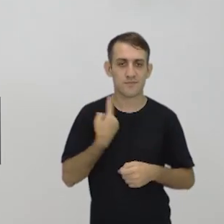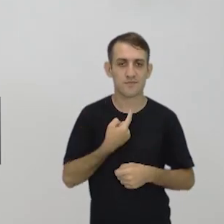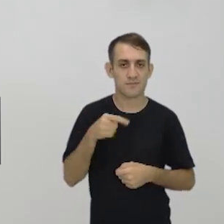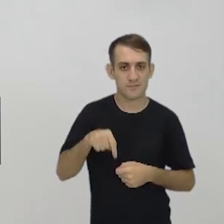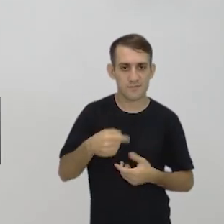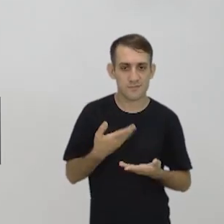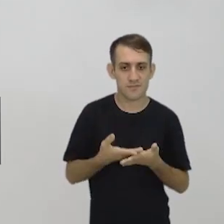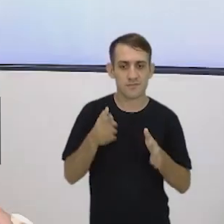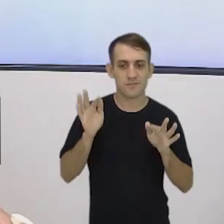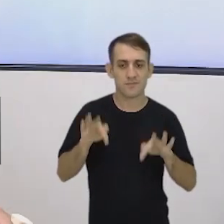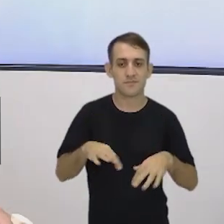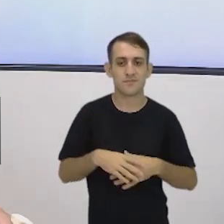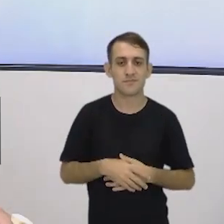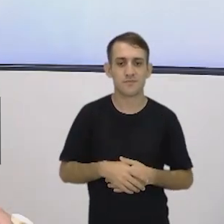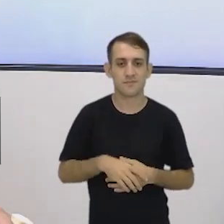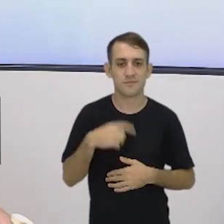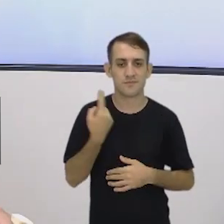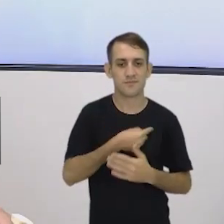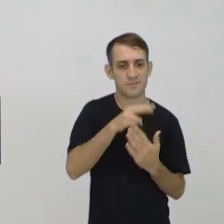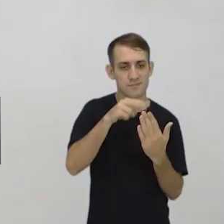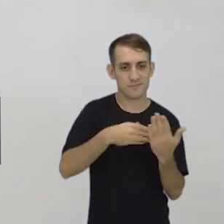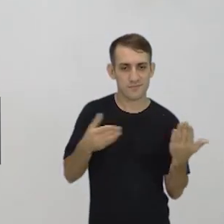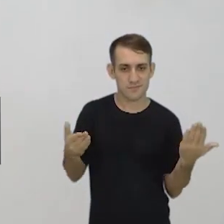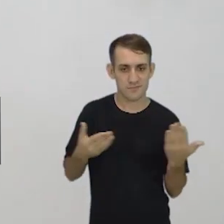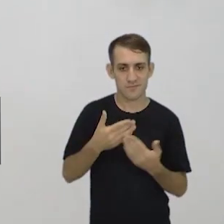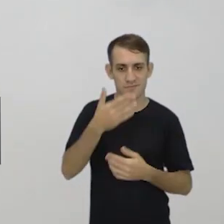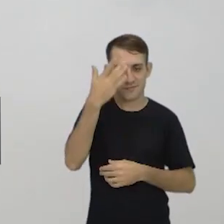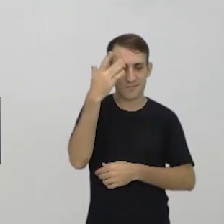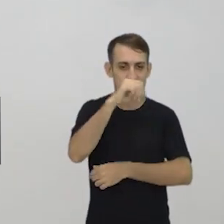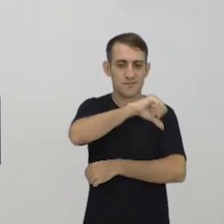Andréia. João. Acabou. Vamos à leitura. Pessoal do nono,